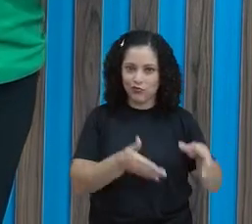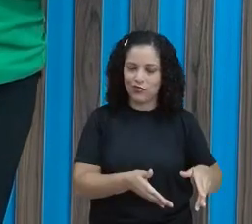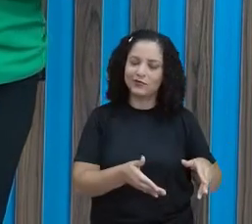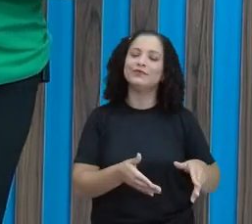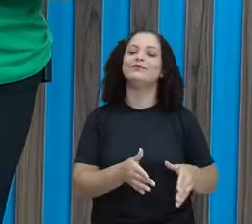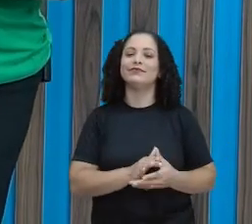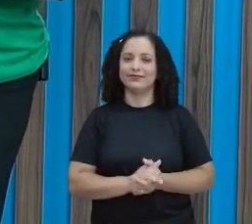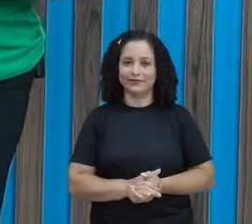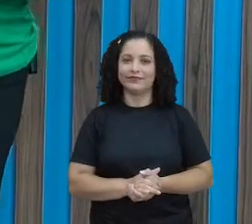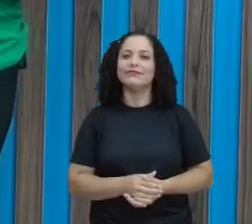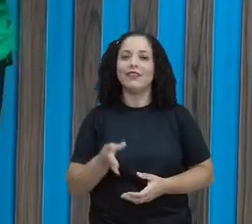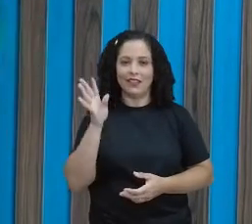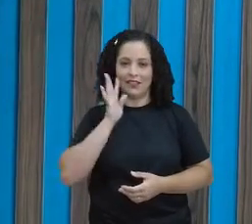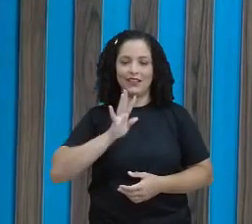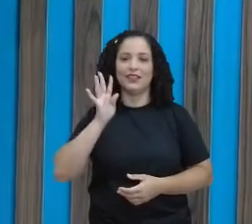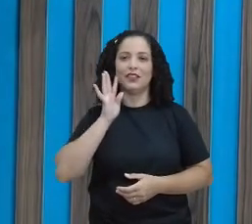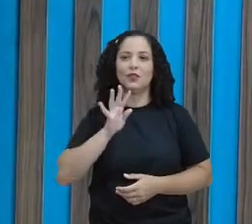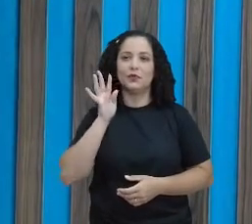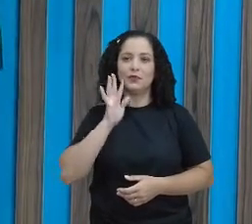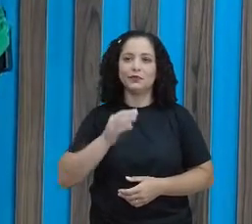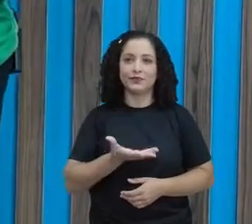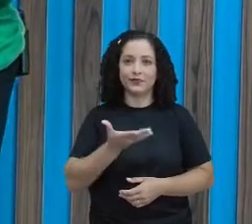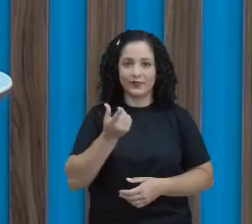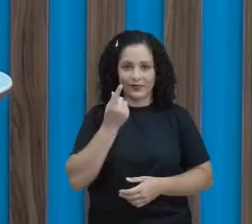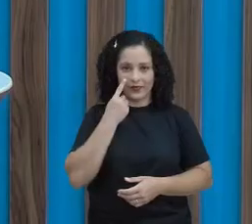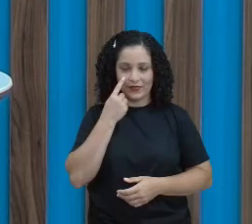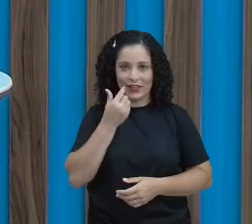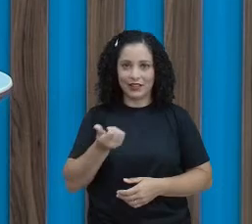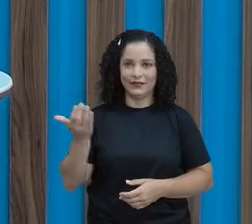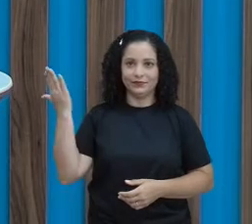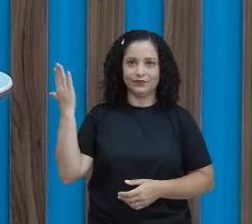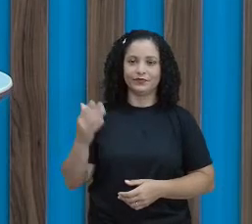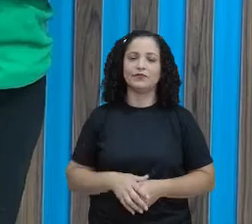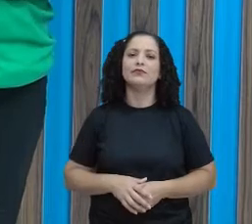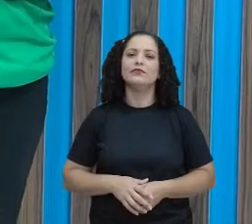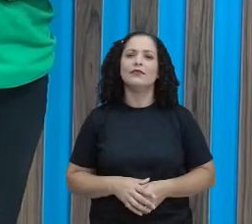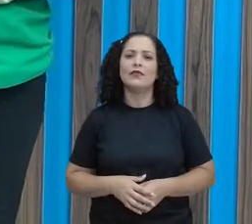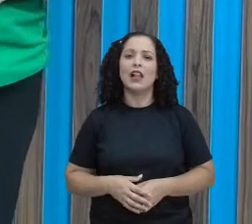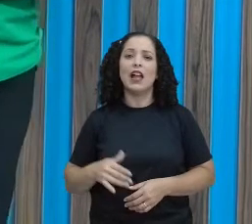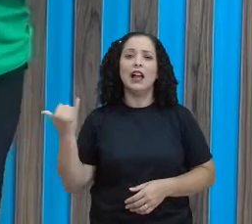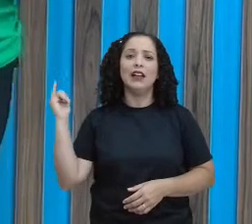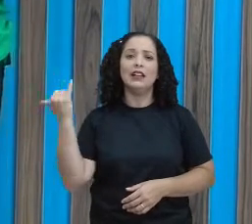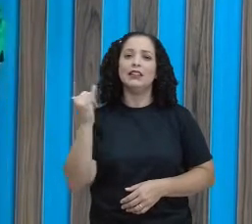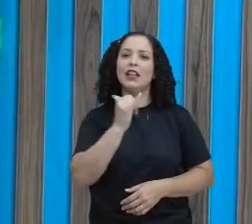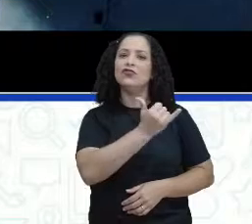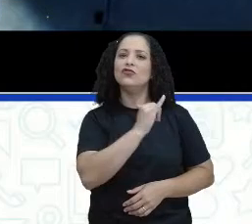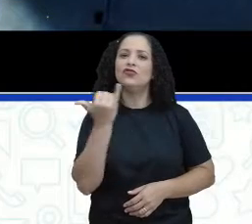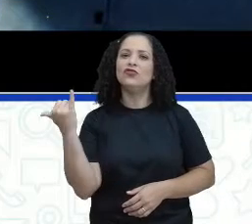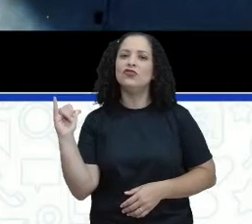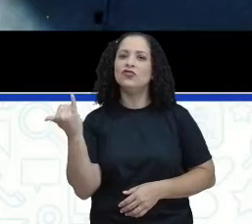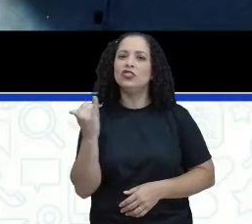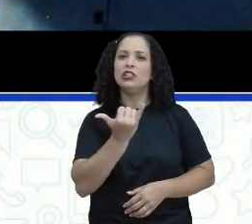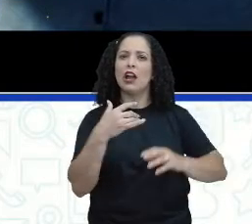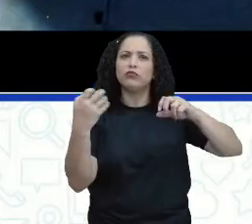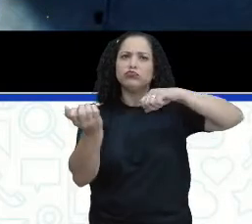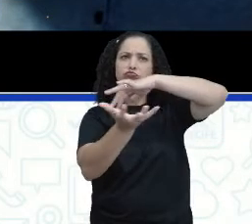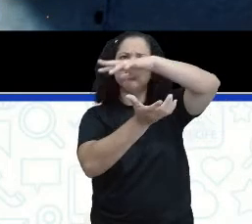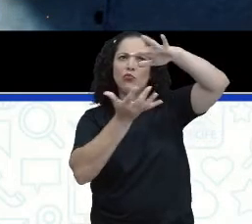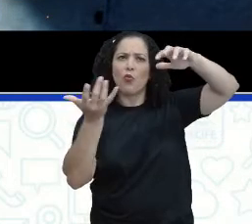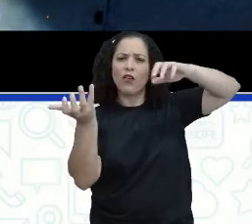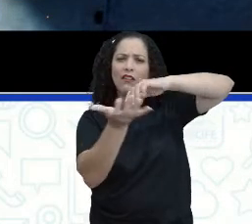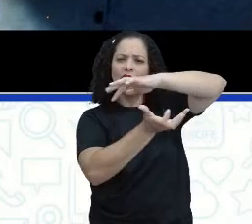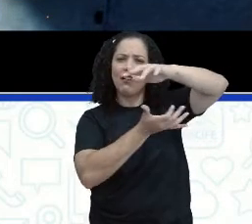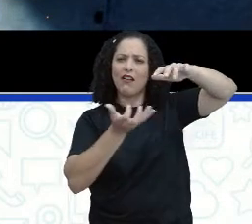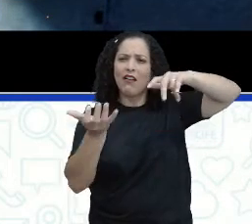Bacana isso, né? Então, vamos seguir aqui, ó. Energia nuclear. O que é essa energia nuclear, hein?